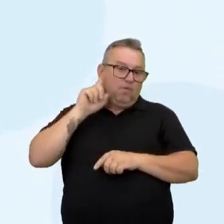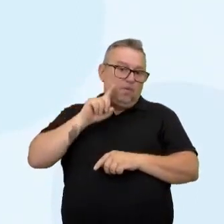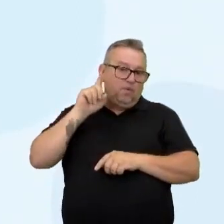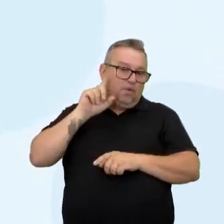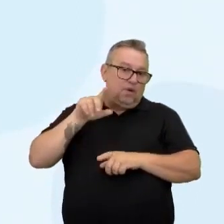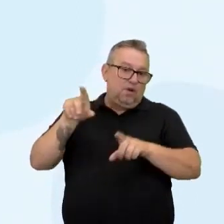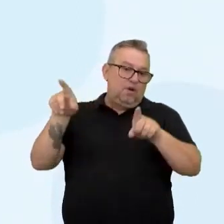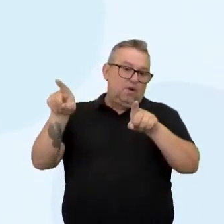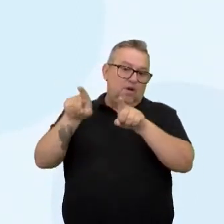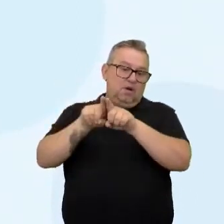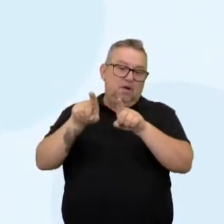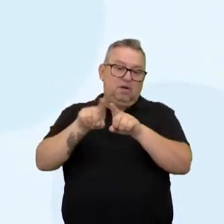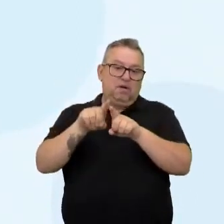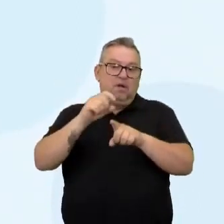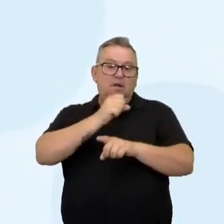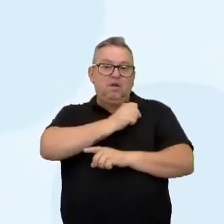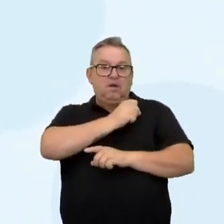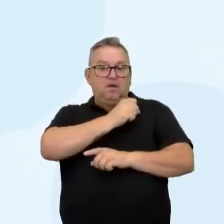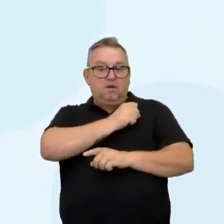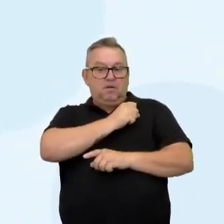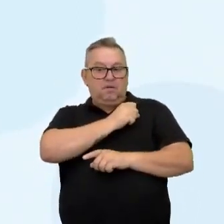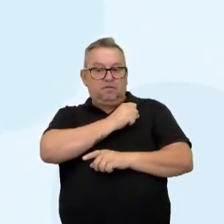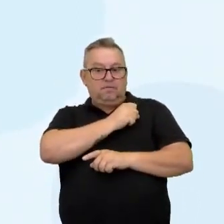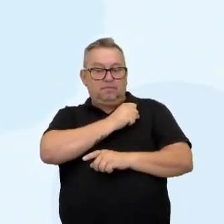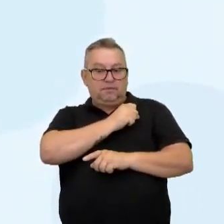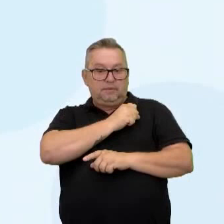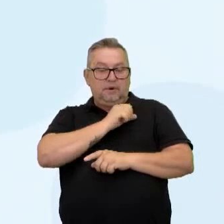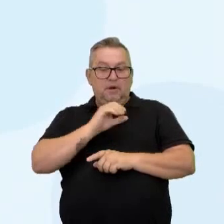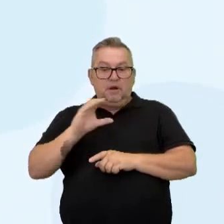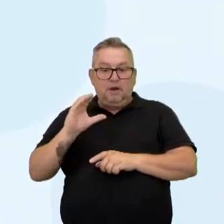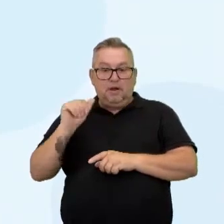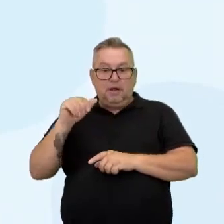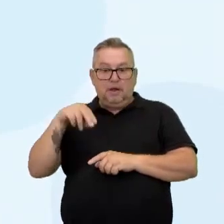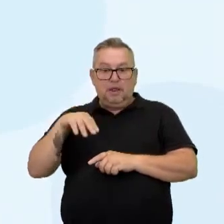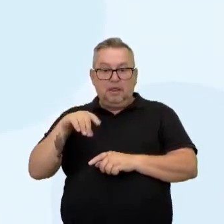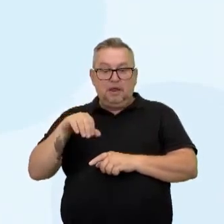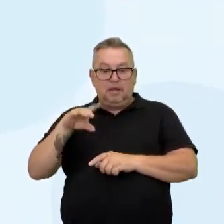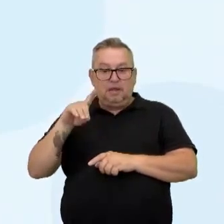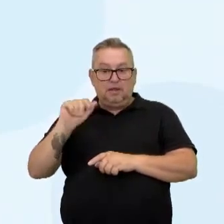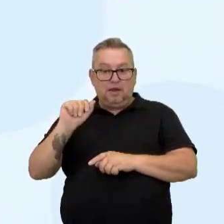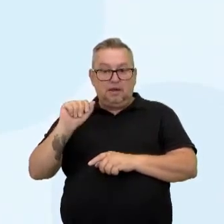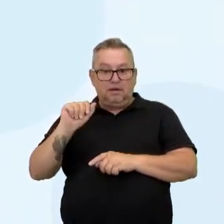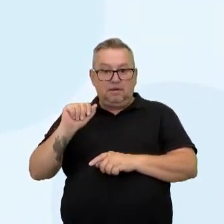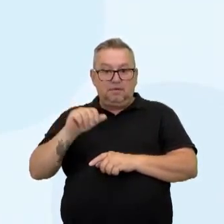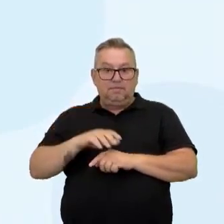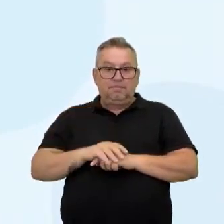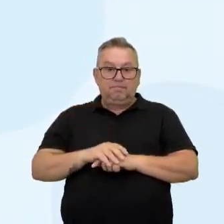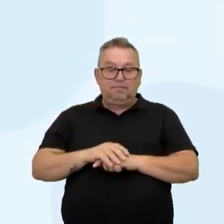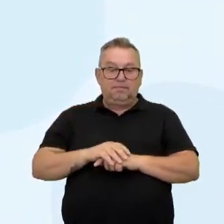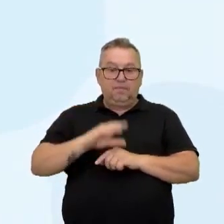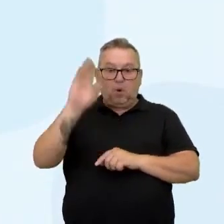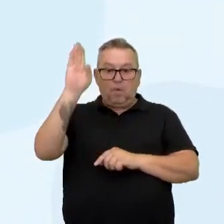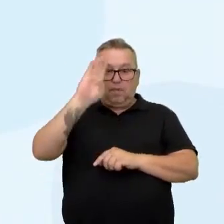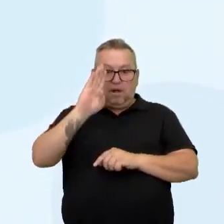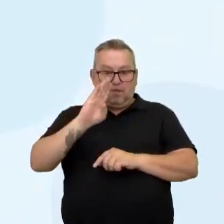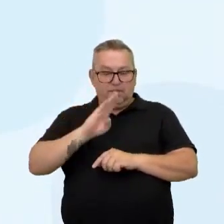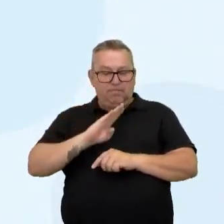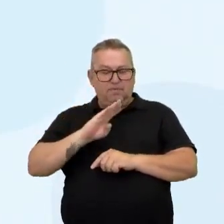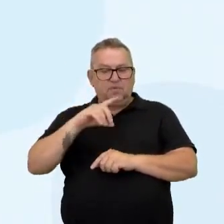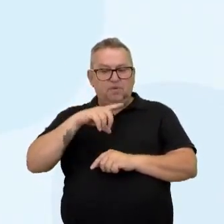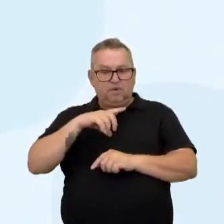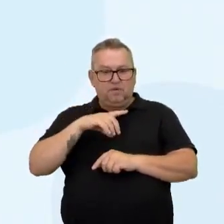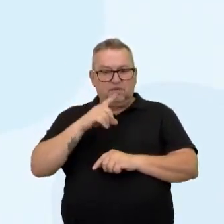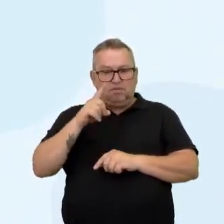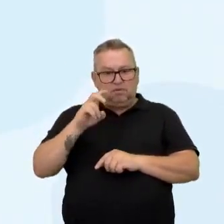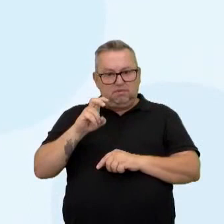e também no Canadá. O Brasil, né, ele tem um baixo índice de dióxido de carbono, não quer dizer que seja,